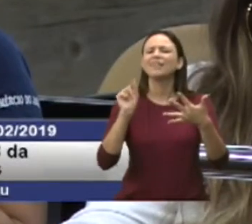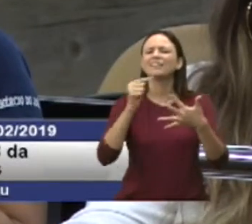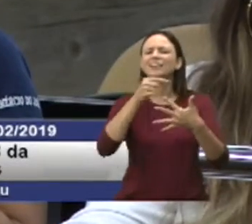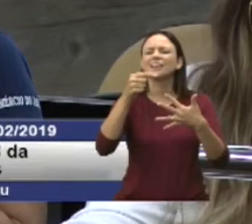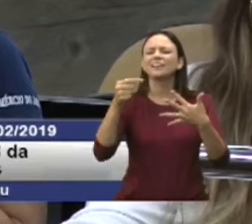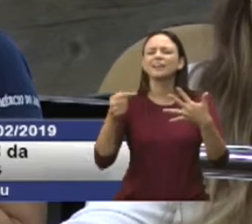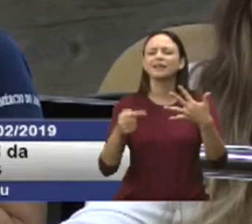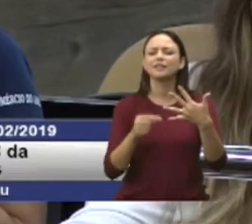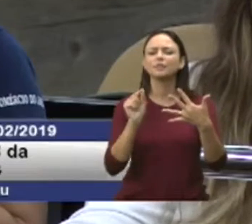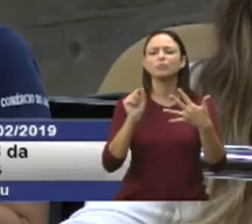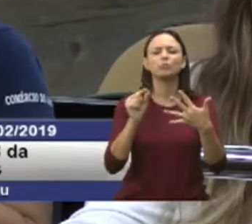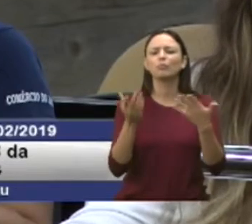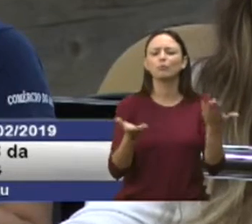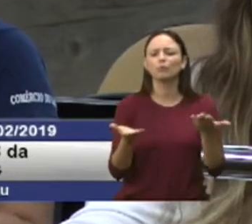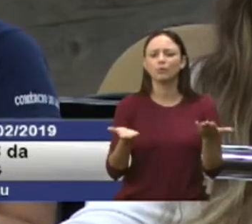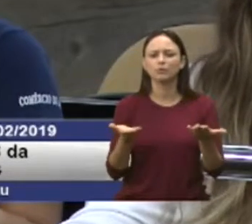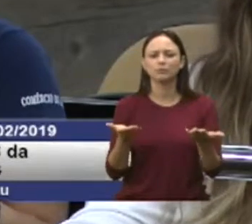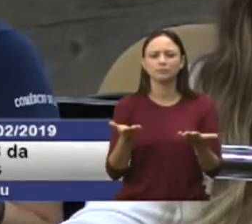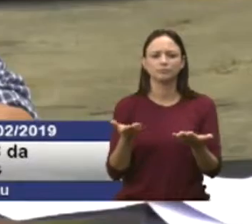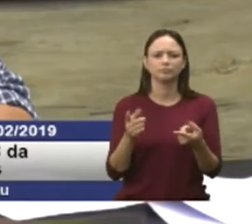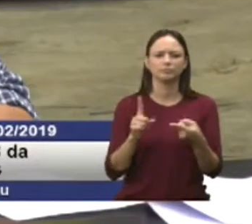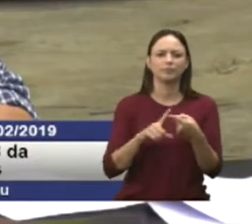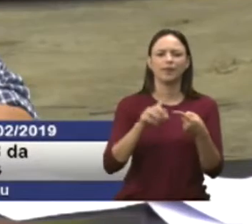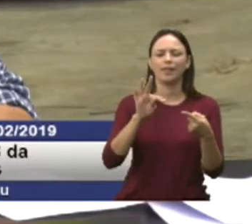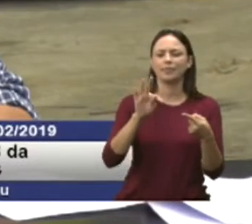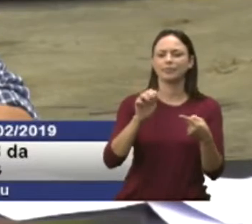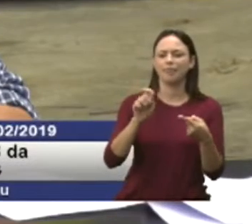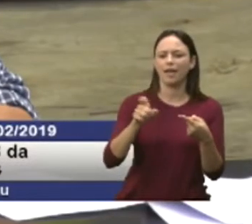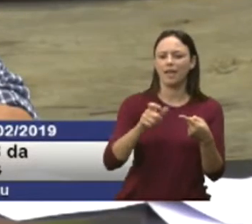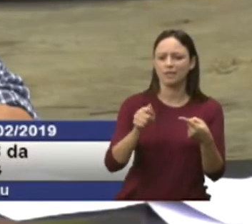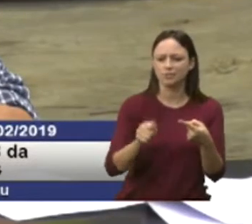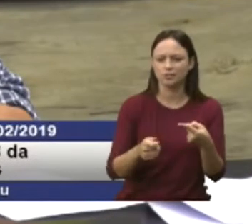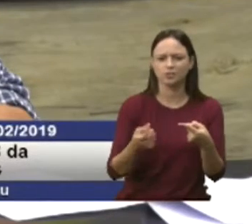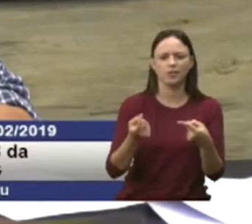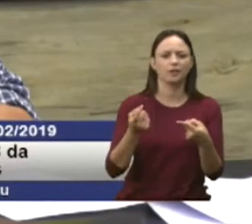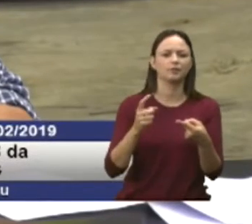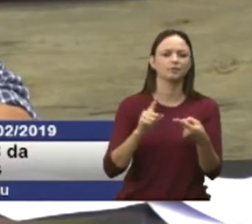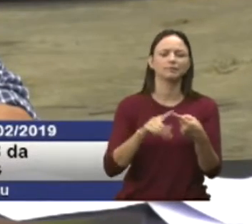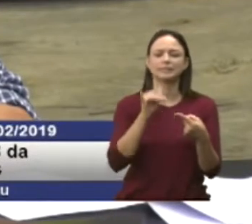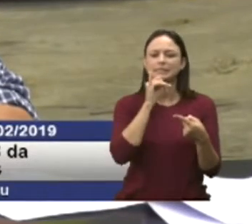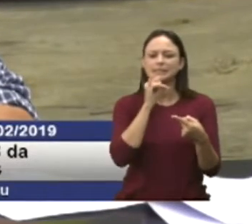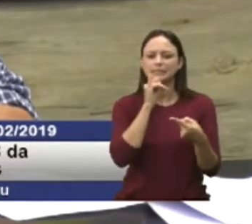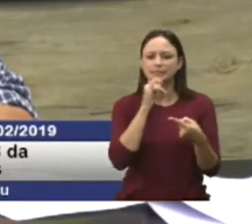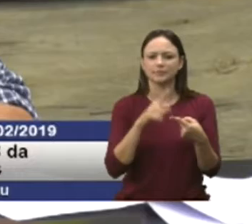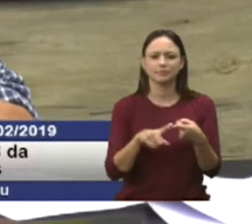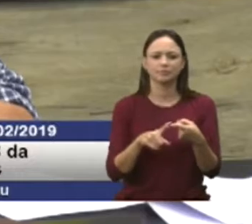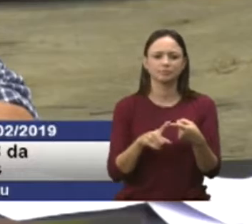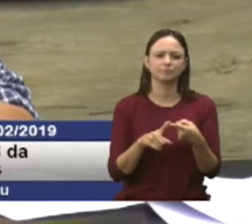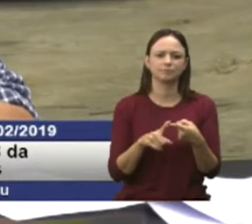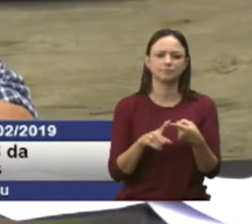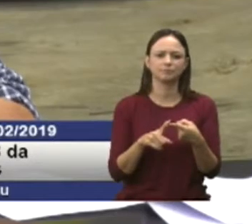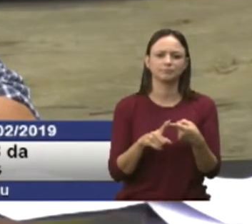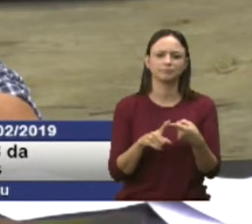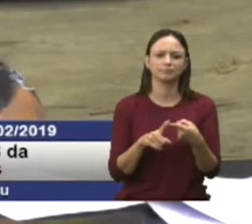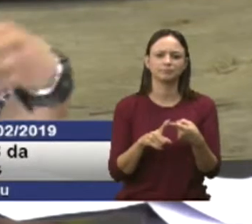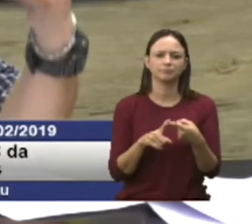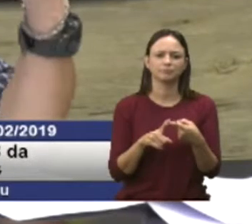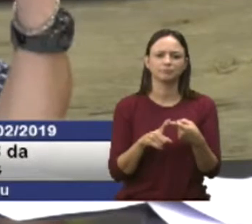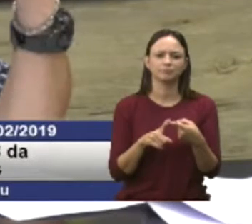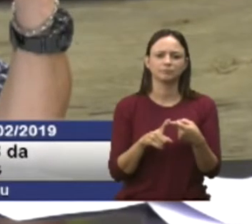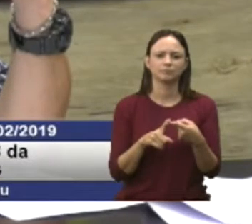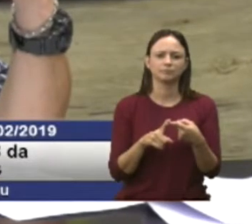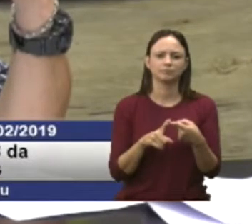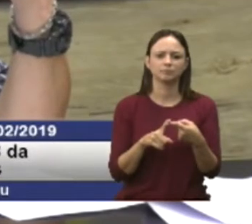entraria nisso aí, Lúcio? Entram taxas, por exemplo, taxa de... as